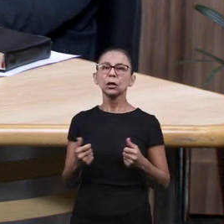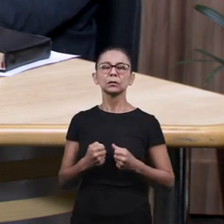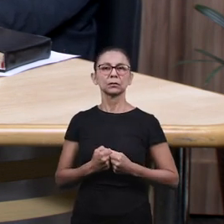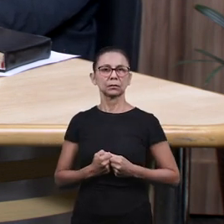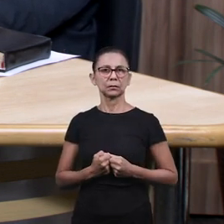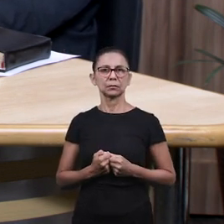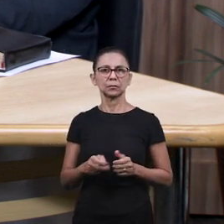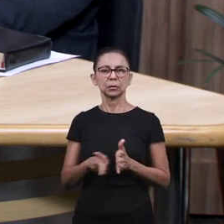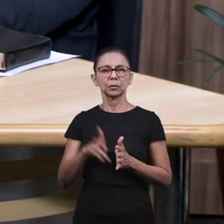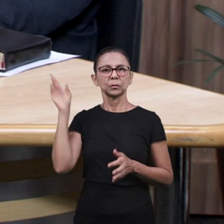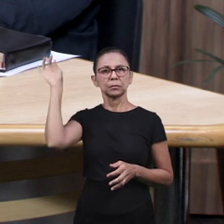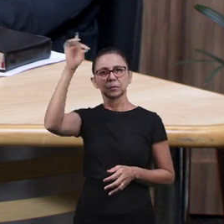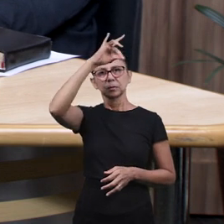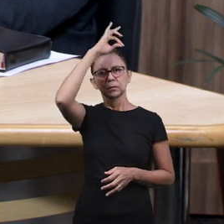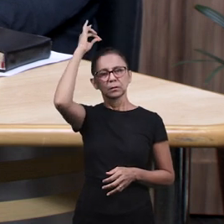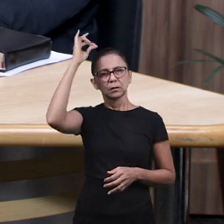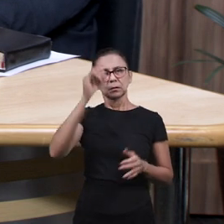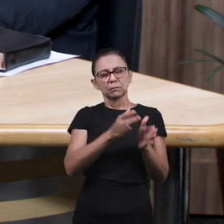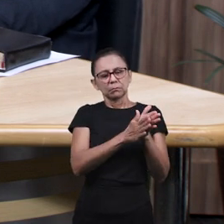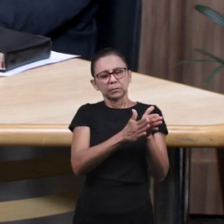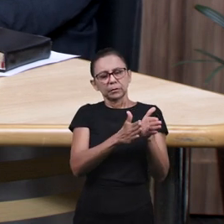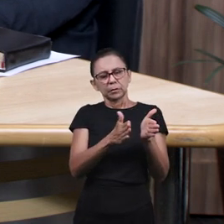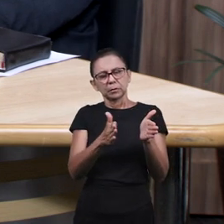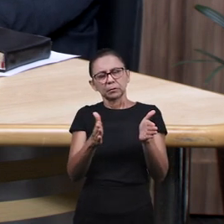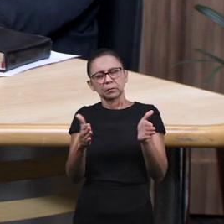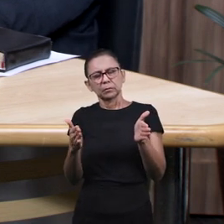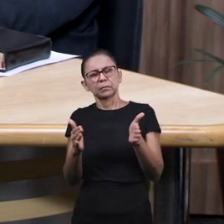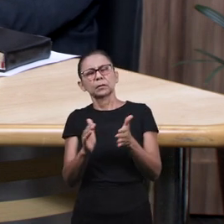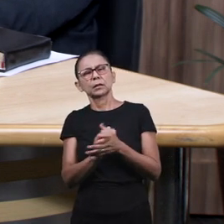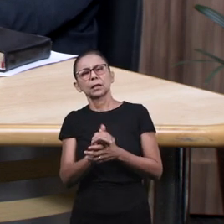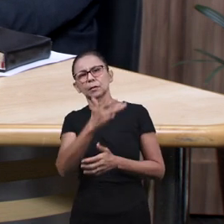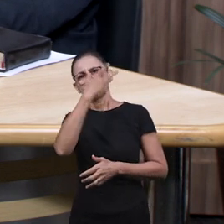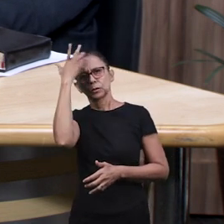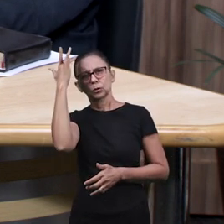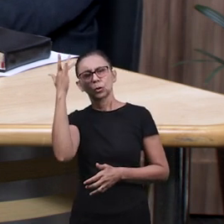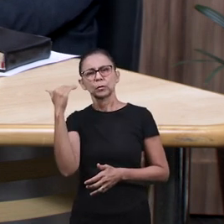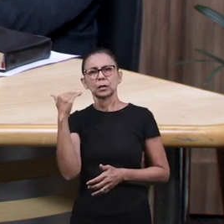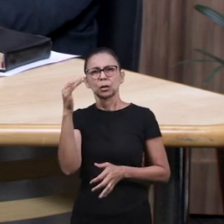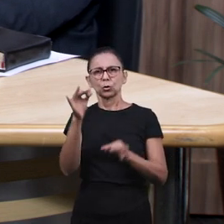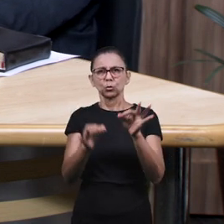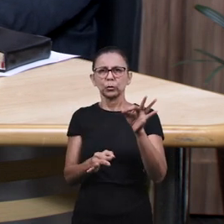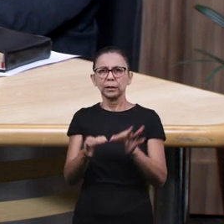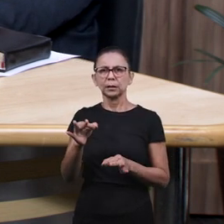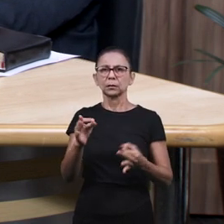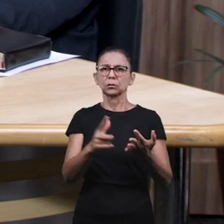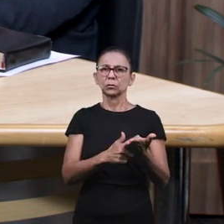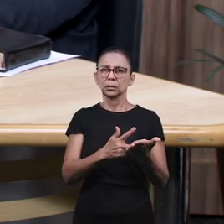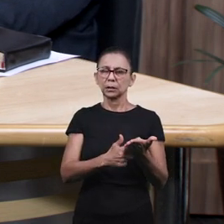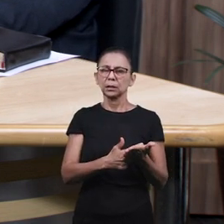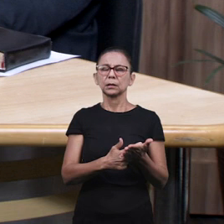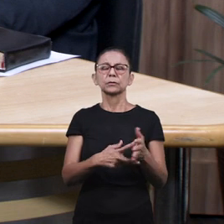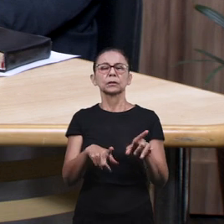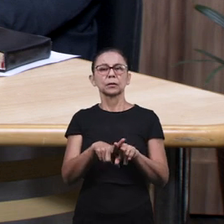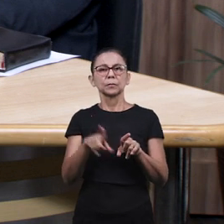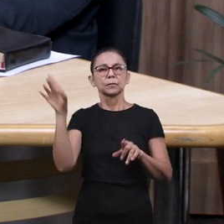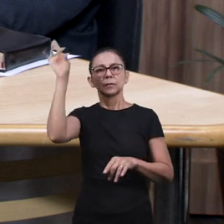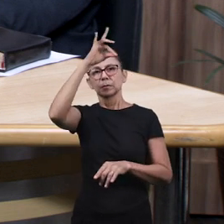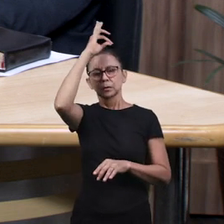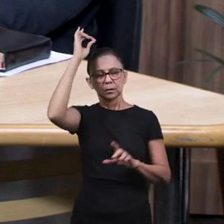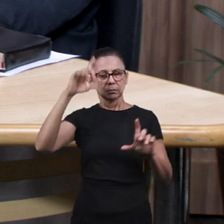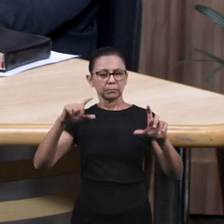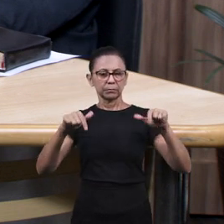profetas depois, mais tarde, os juízes, foram homens cheios do Espírito Santo, inspirados pelo Espírito Santo de Deus.